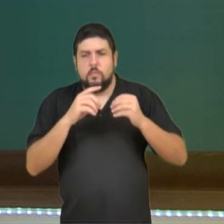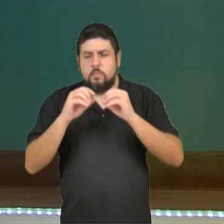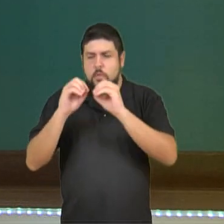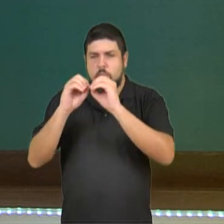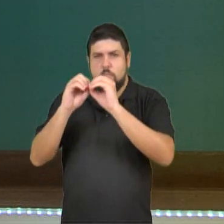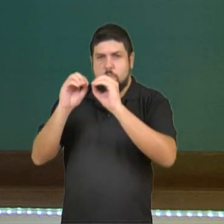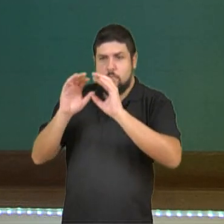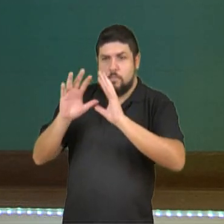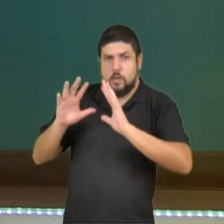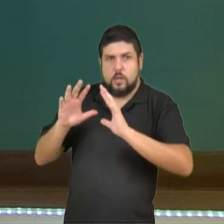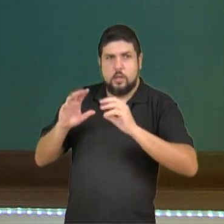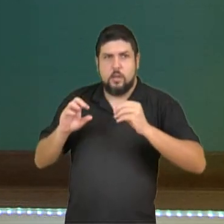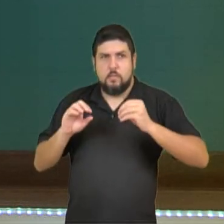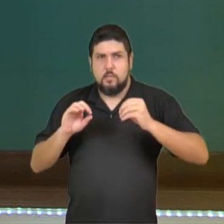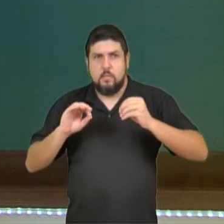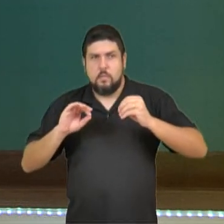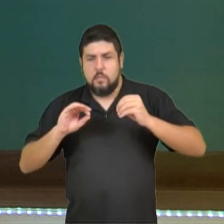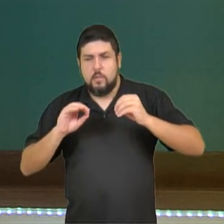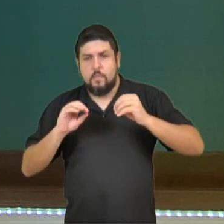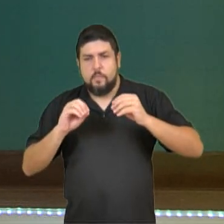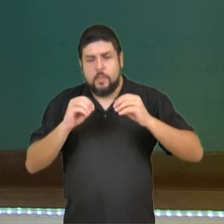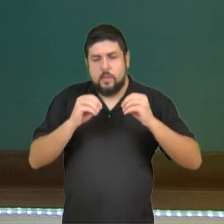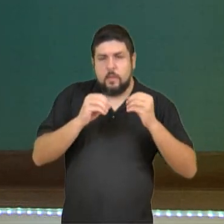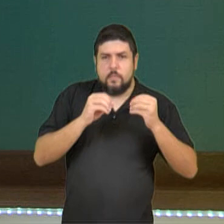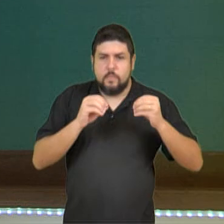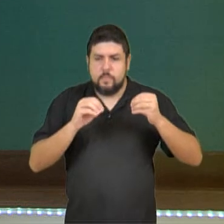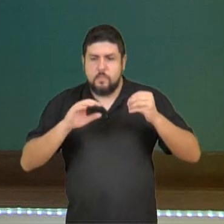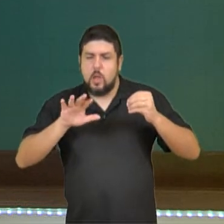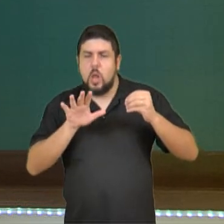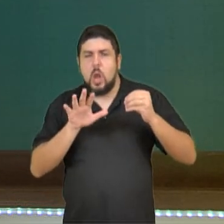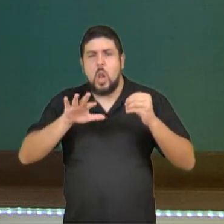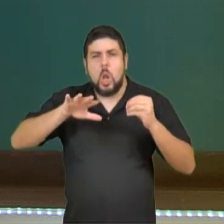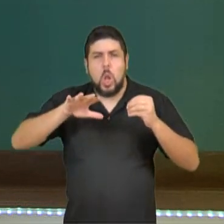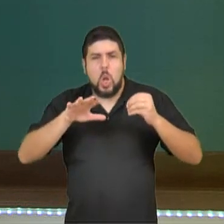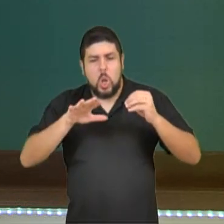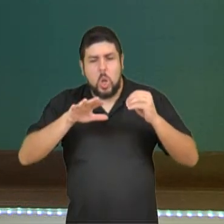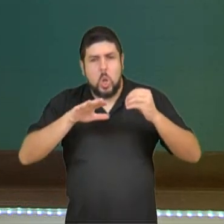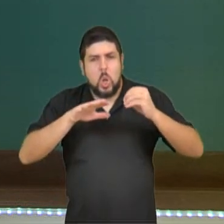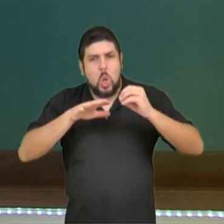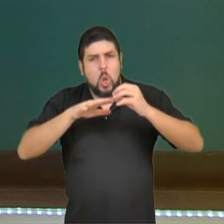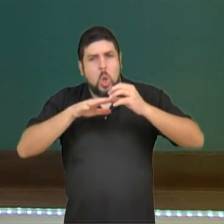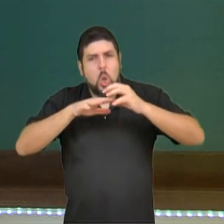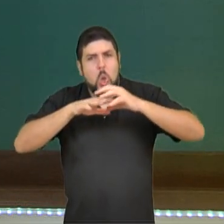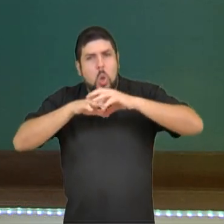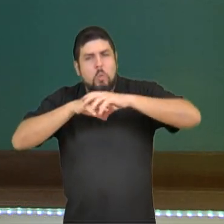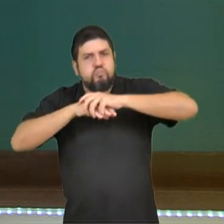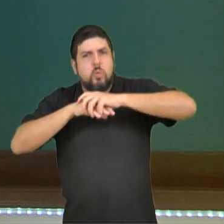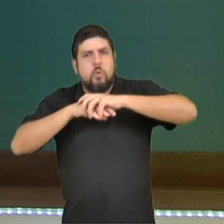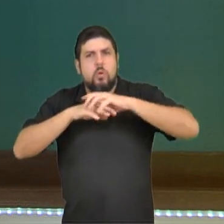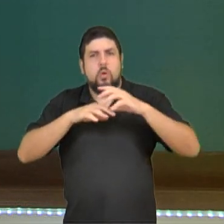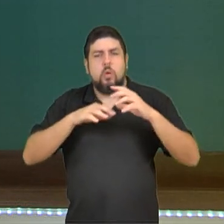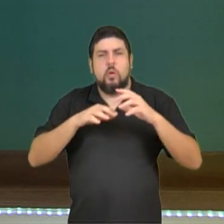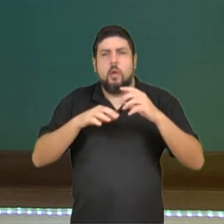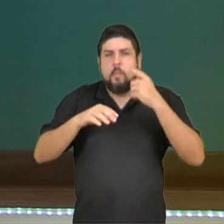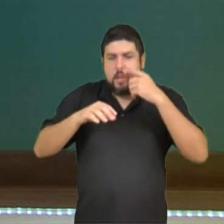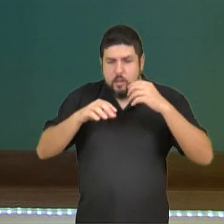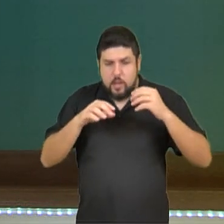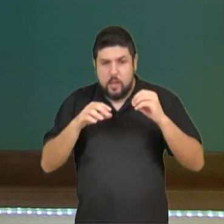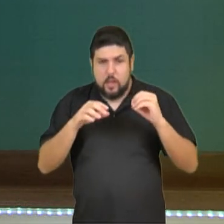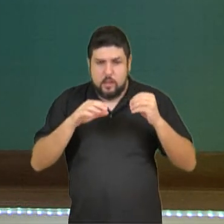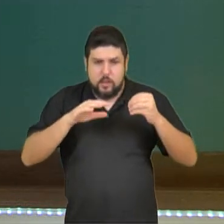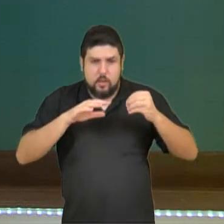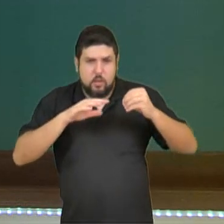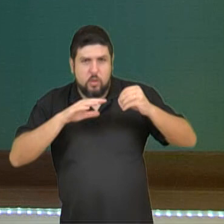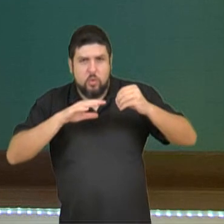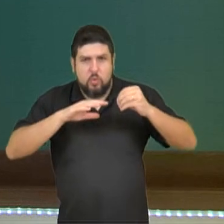uma célula fagocitando essa bactéria. Perceba que fagocitar é quando a célula vai